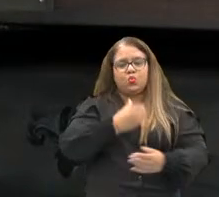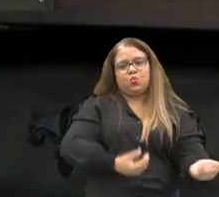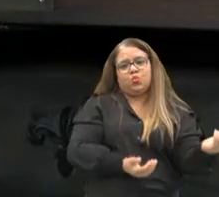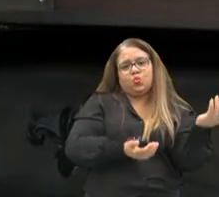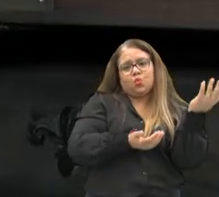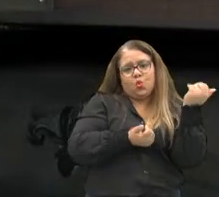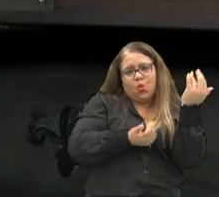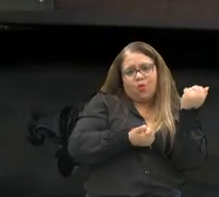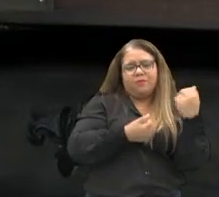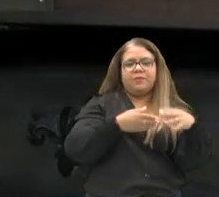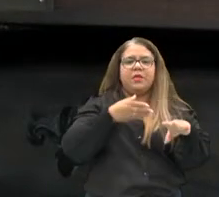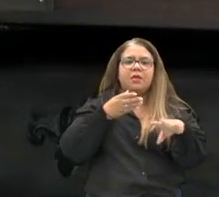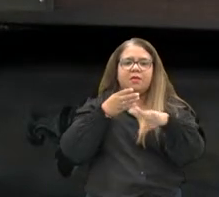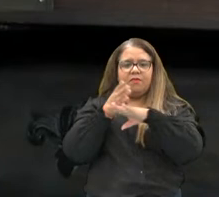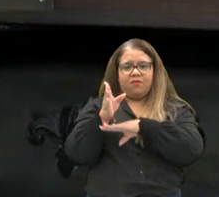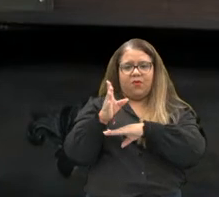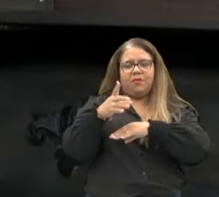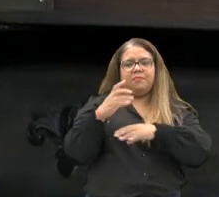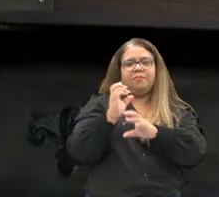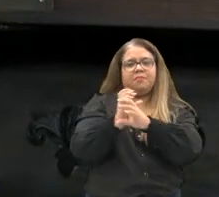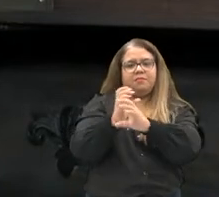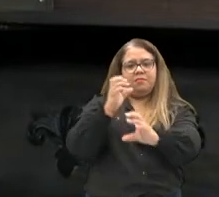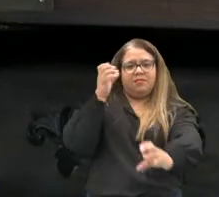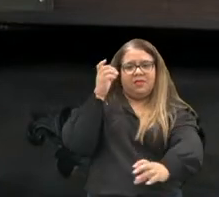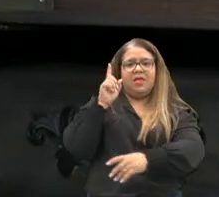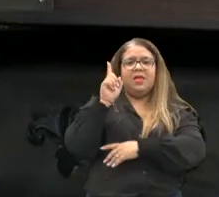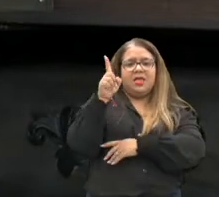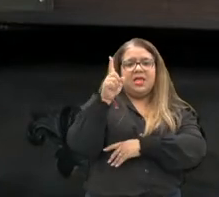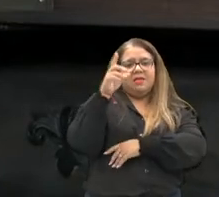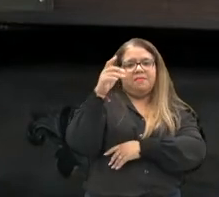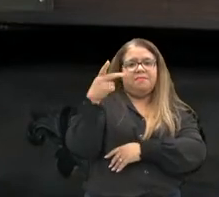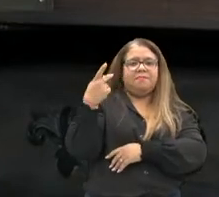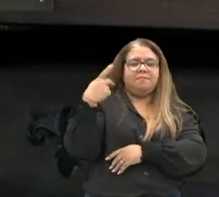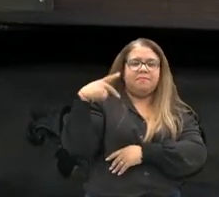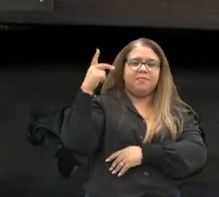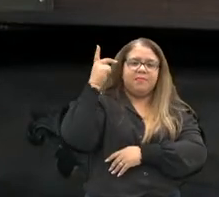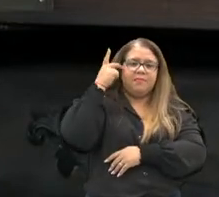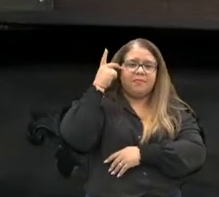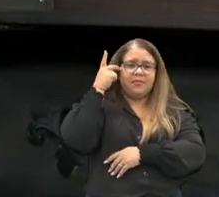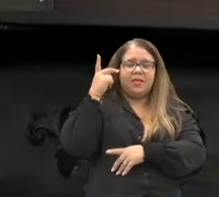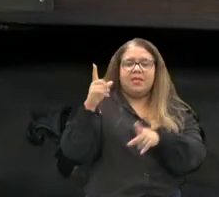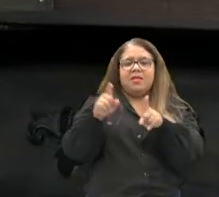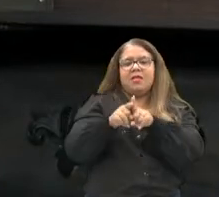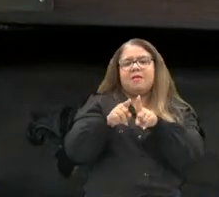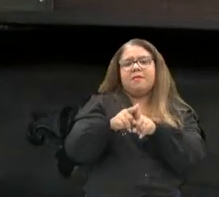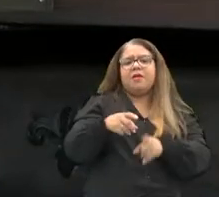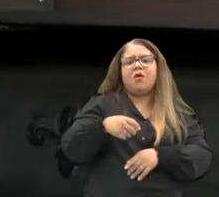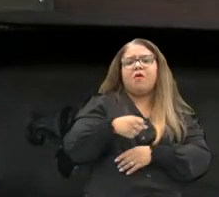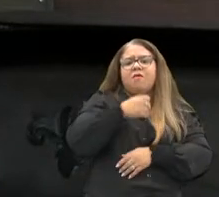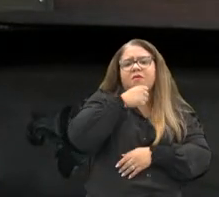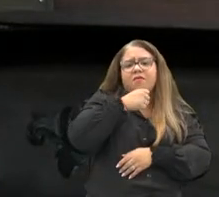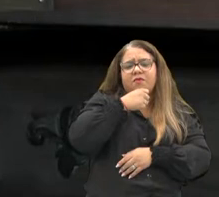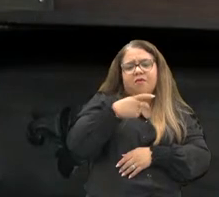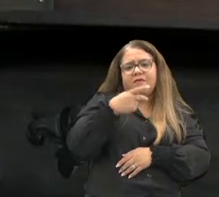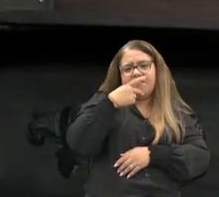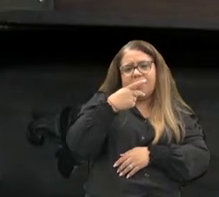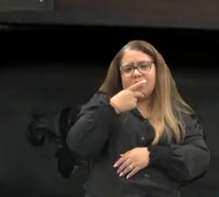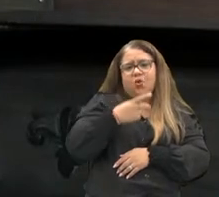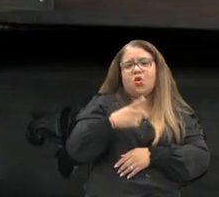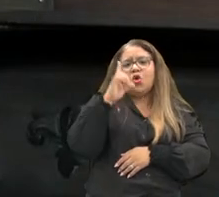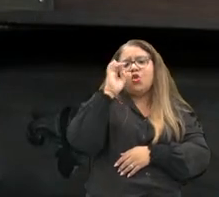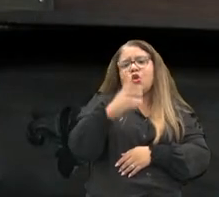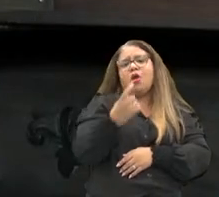para estudar engenharia civil em São Paulo. E vovô Júlio dizia que ele só tinha condição de manter um